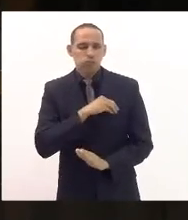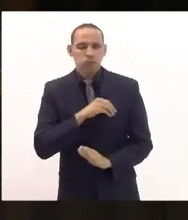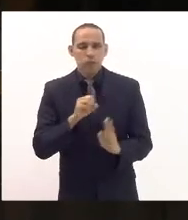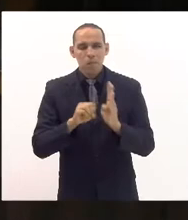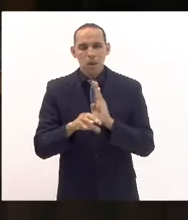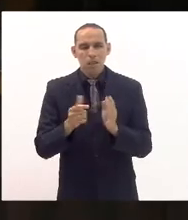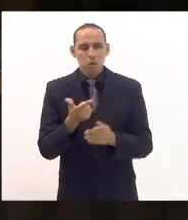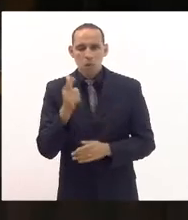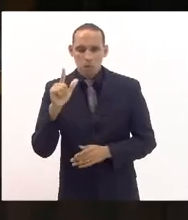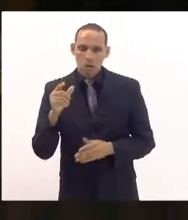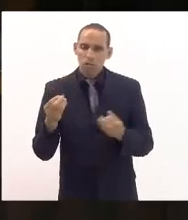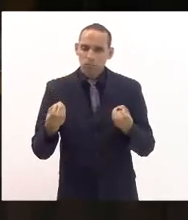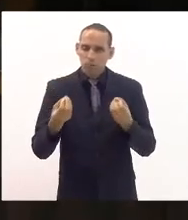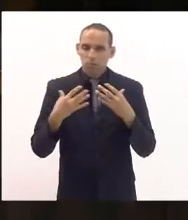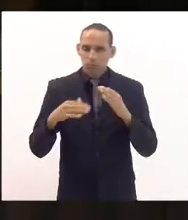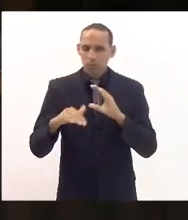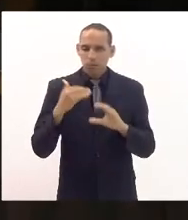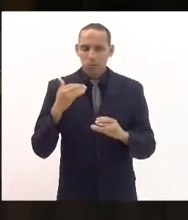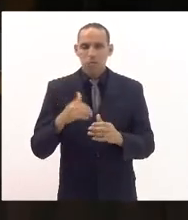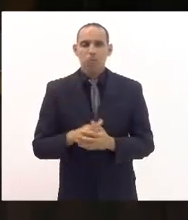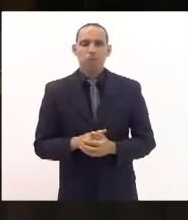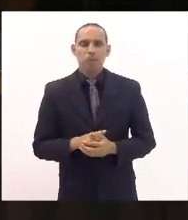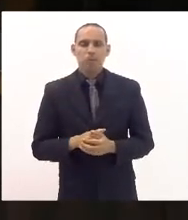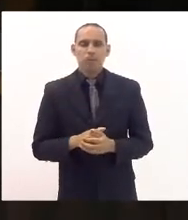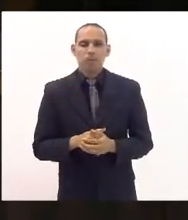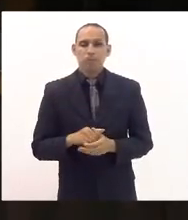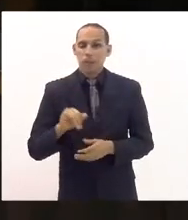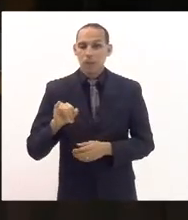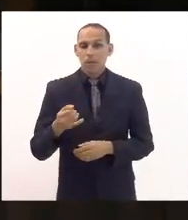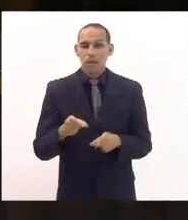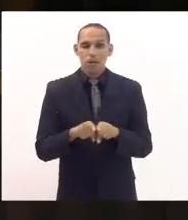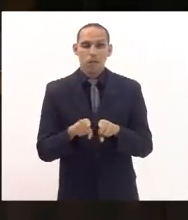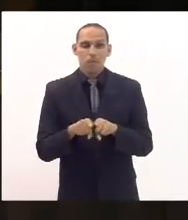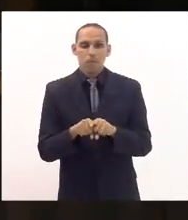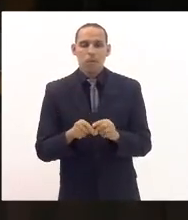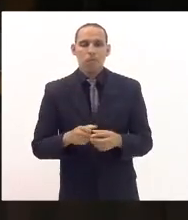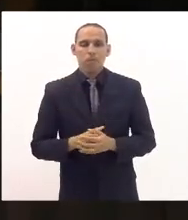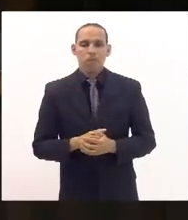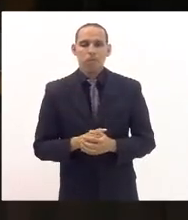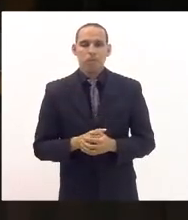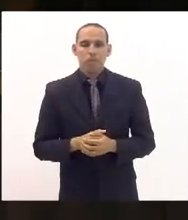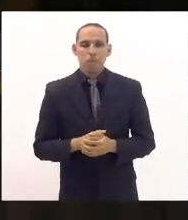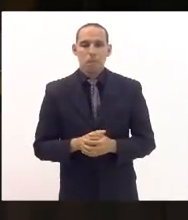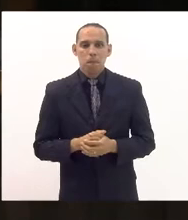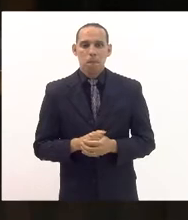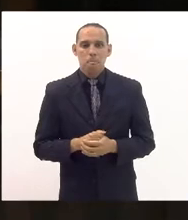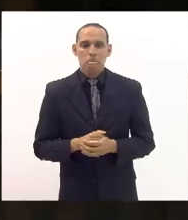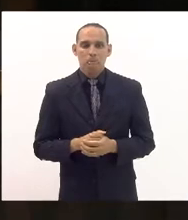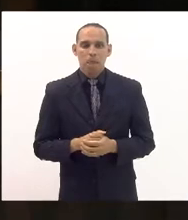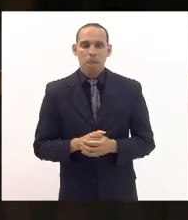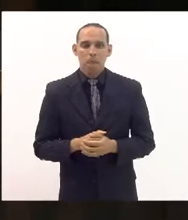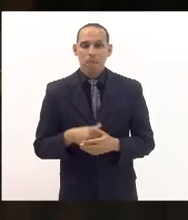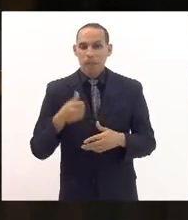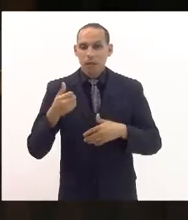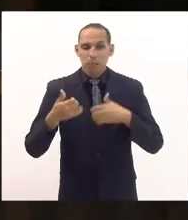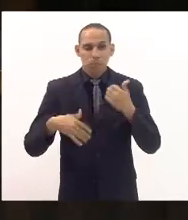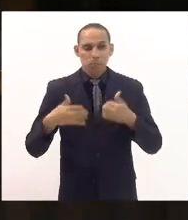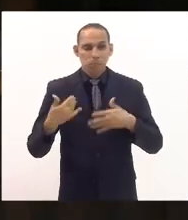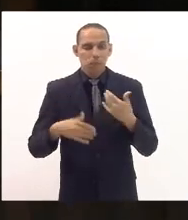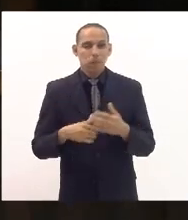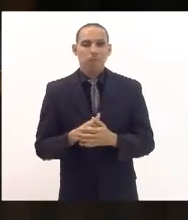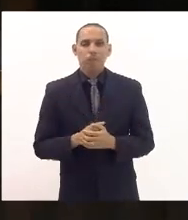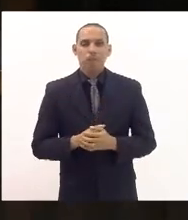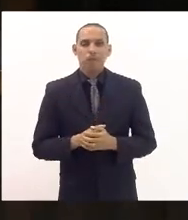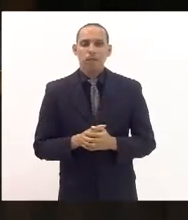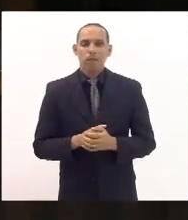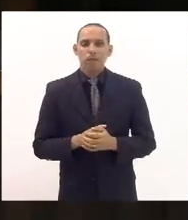benefício aí depois de me encaminha aproveitando a minha fala também